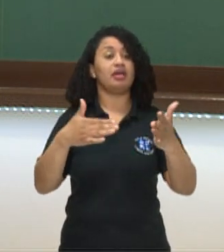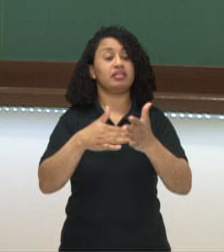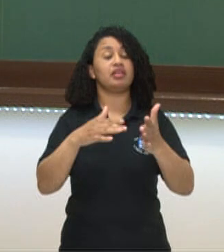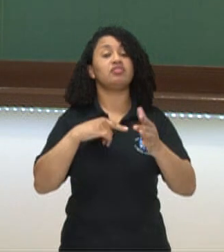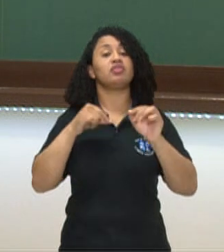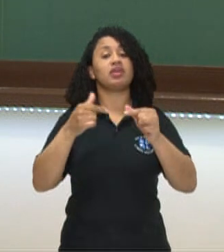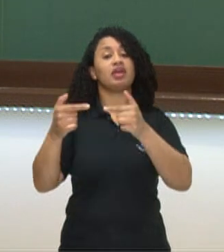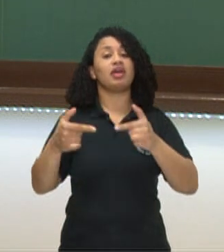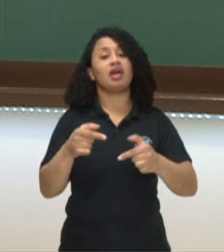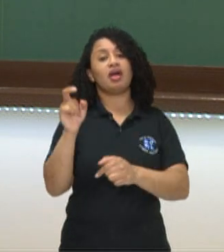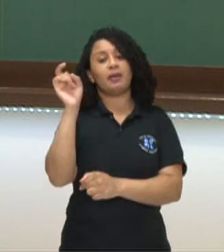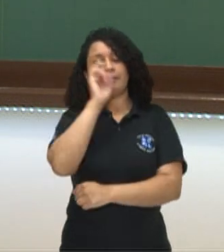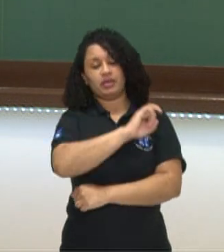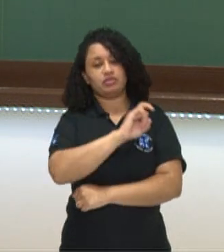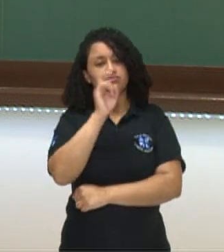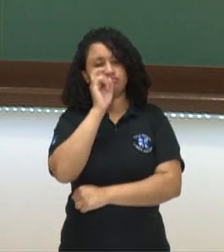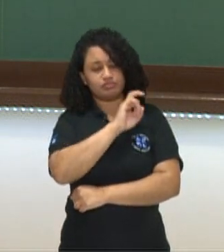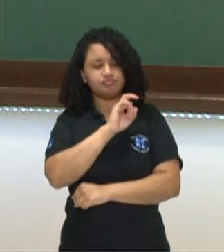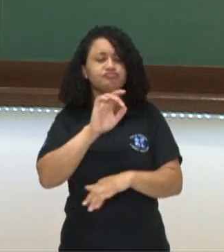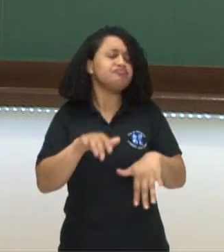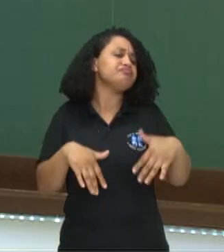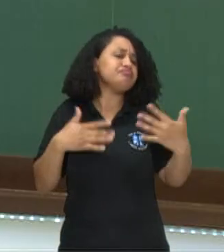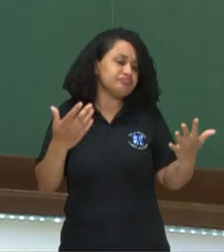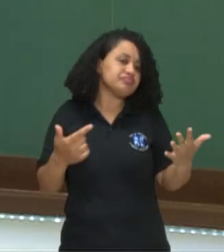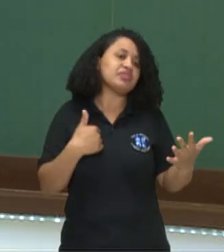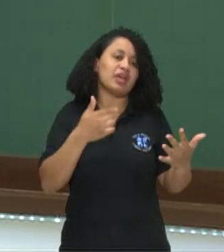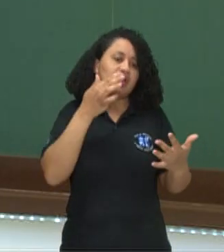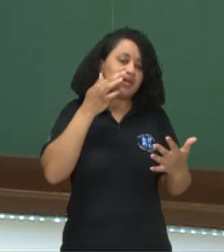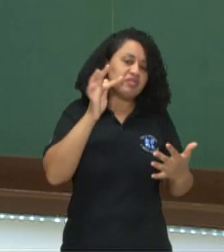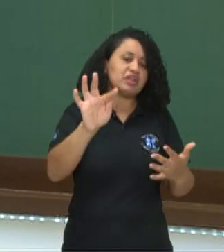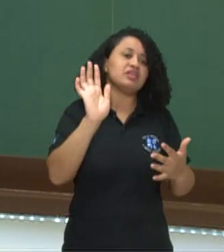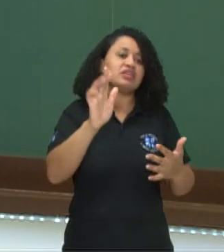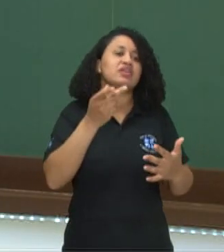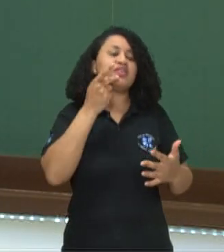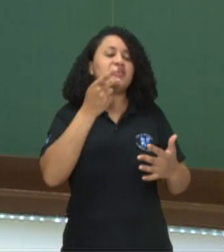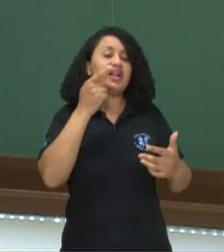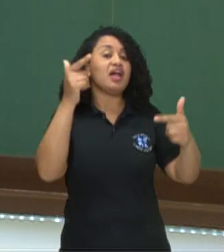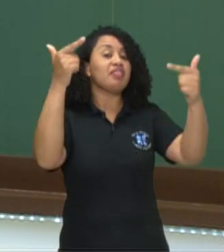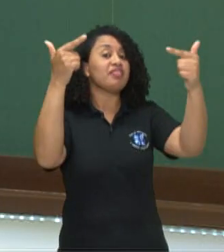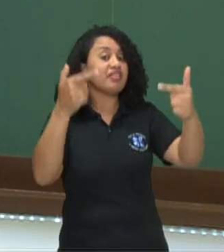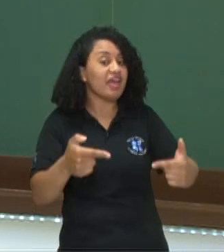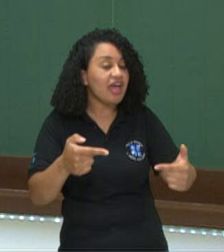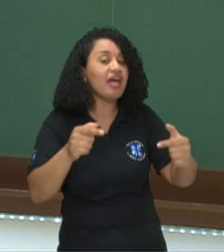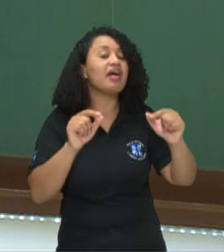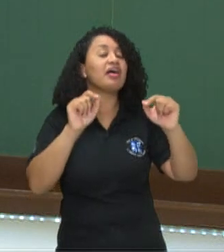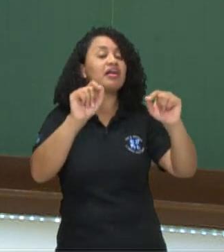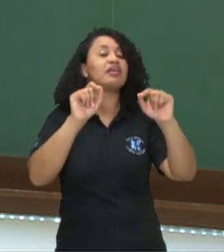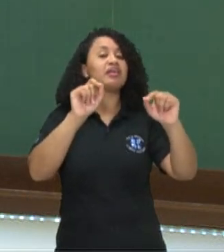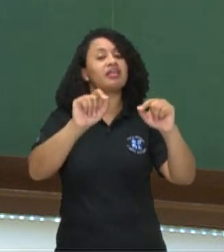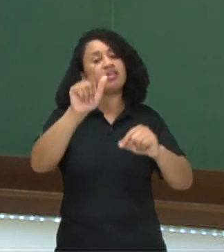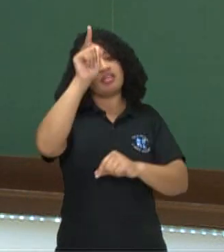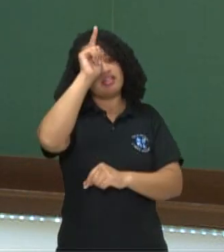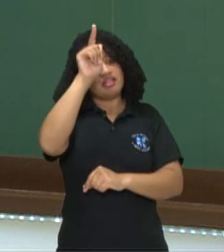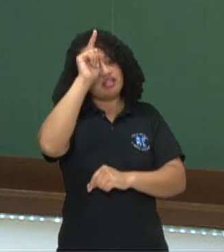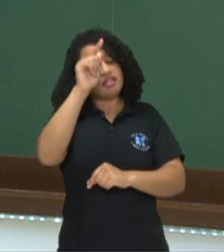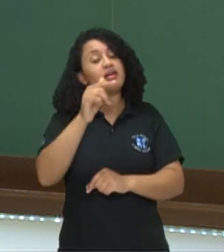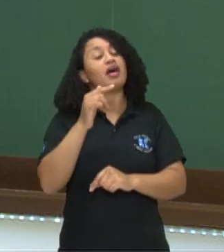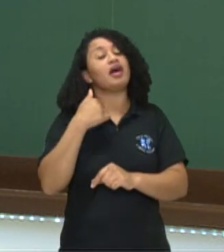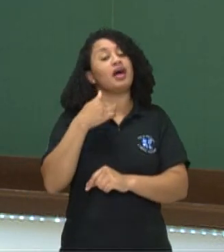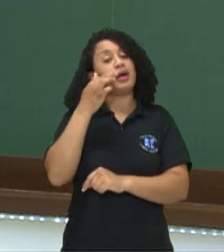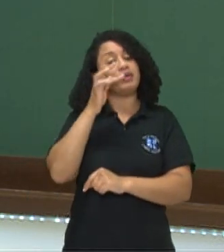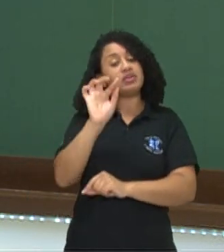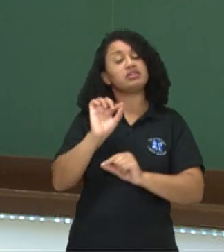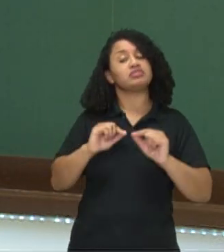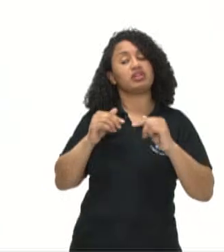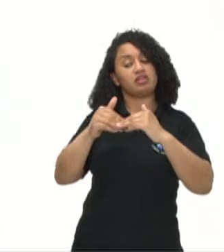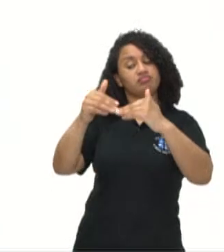Guerra de Mentira. Mesmo a França tendo declarado guerra contra a Alemanha, a França então